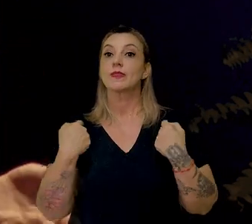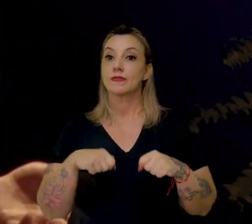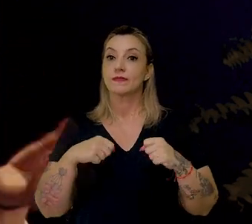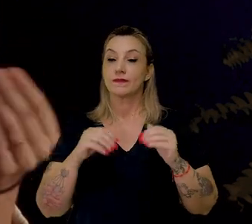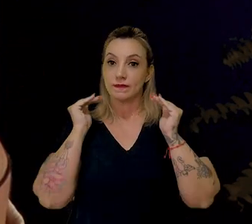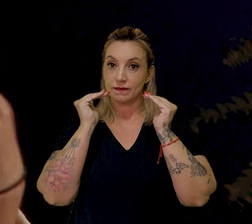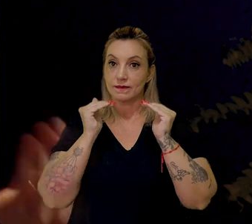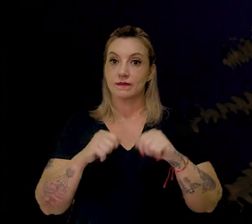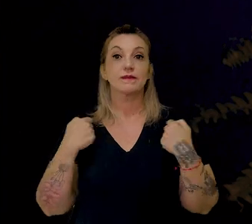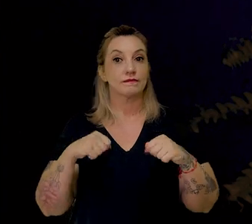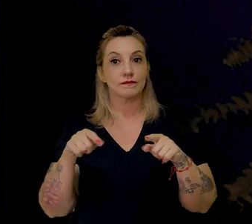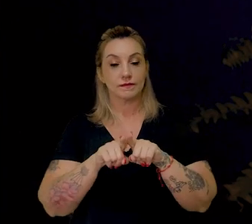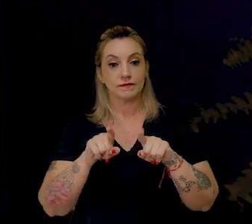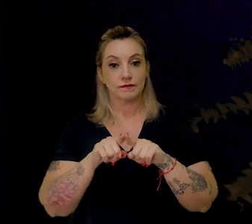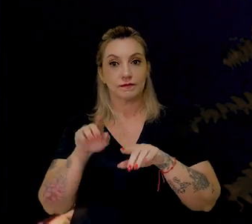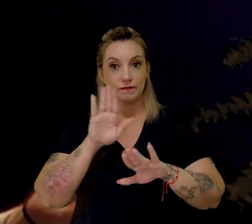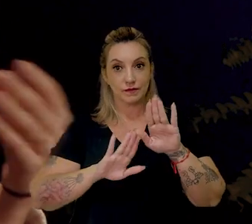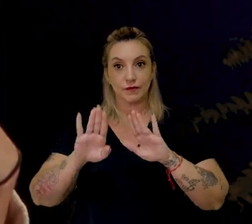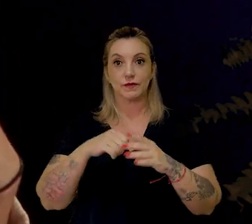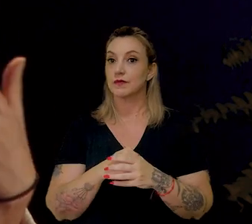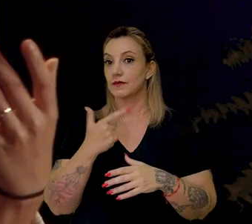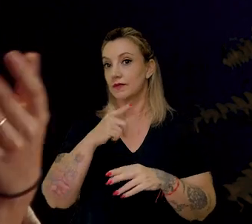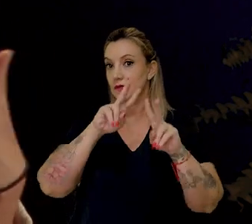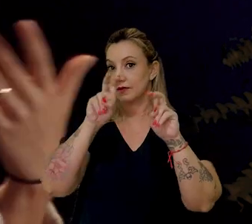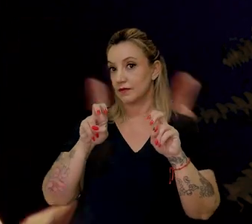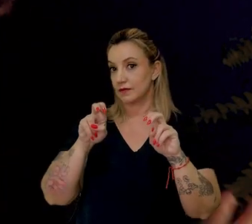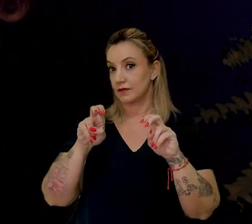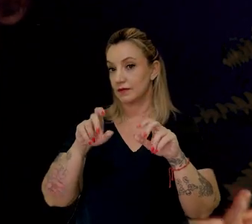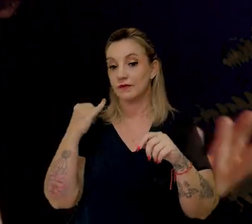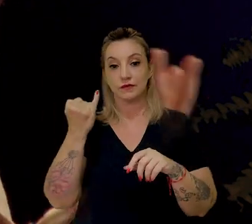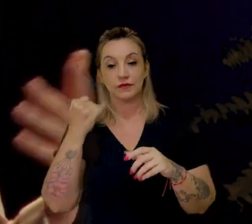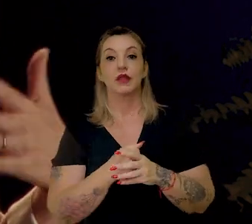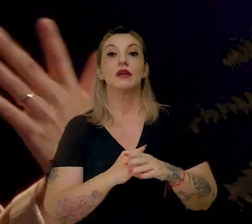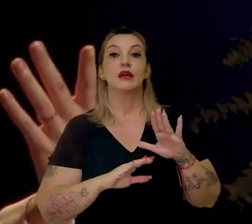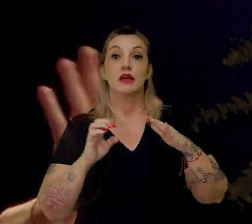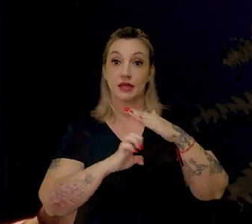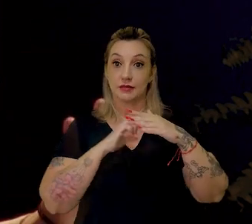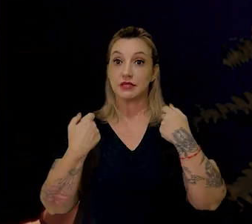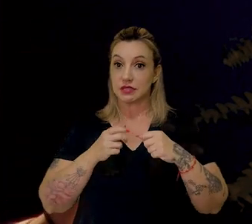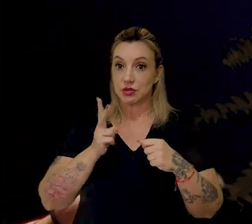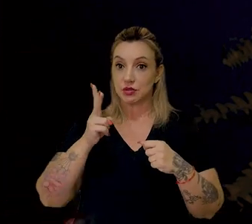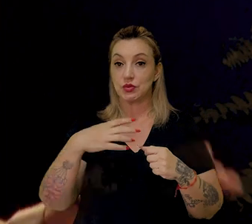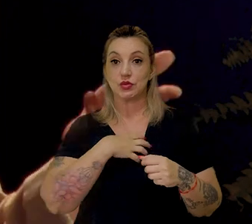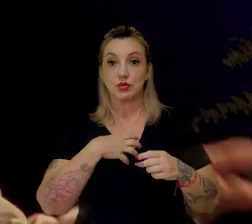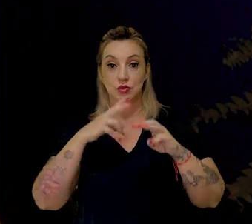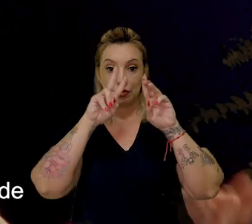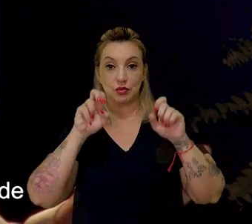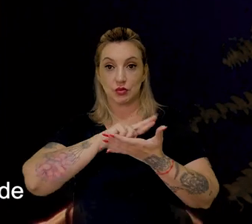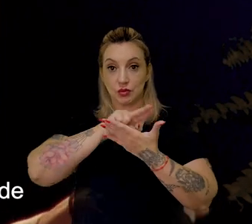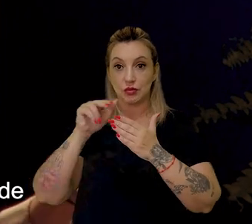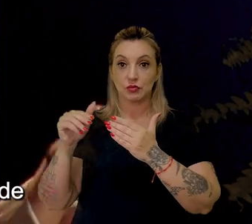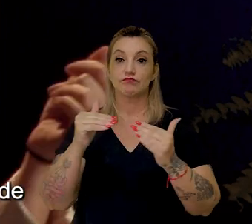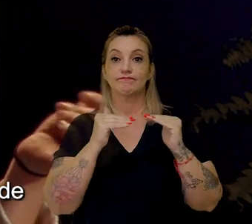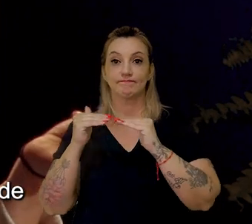ser direcionado e também vai precisar ser Cuidado os outros temas eles não deixam de ser cuidados as empresas precisam continuar agindo com o tema de diversidade e